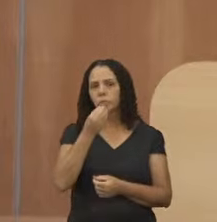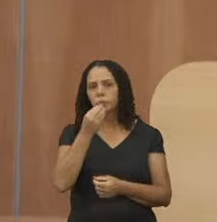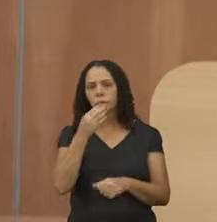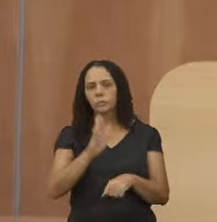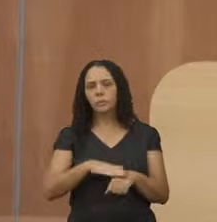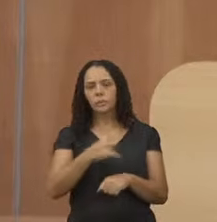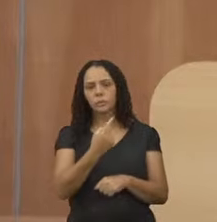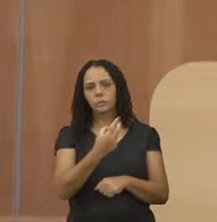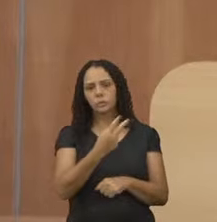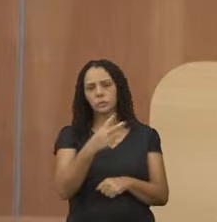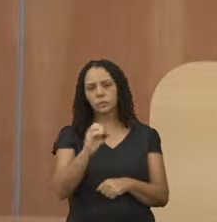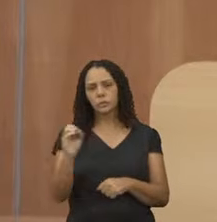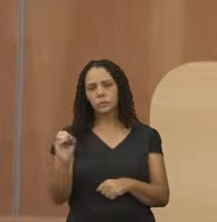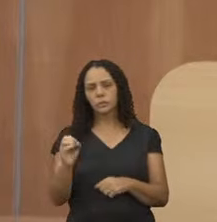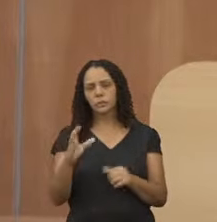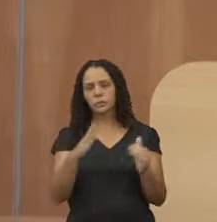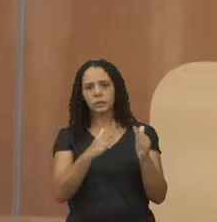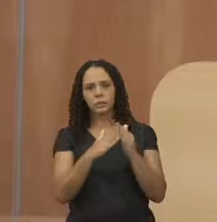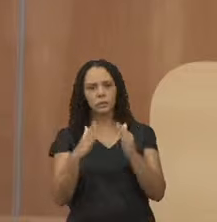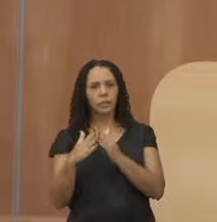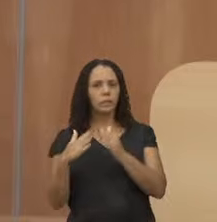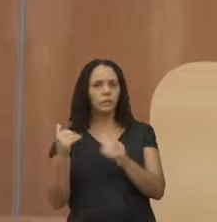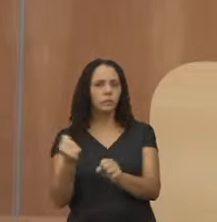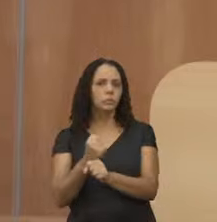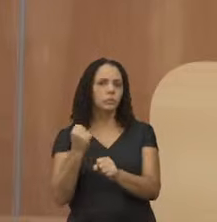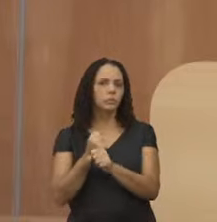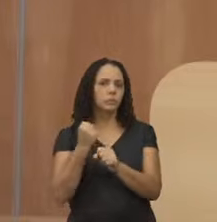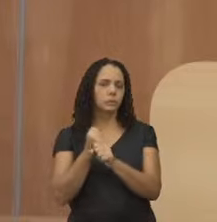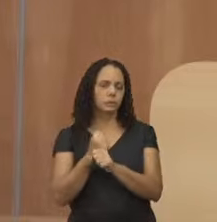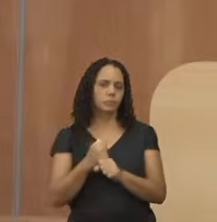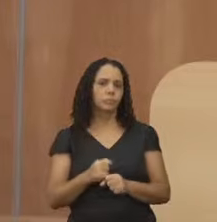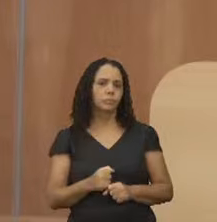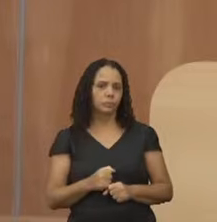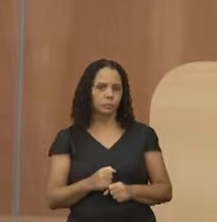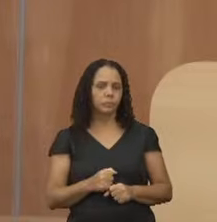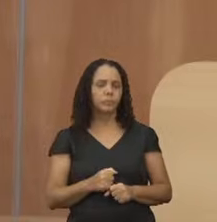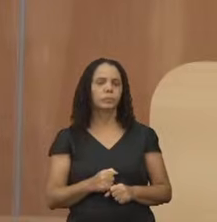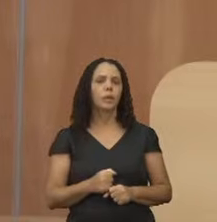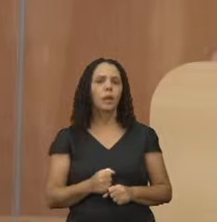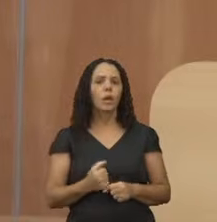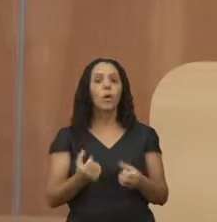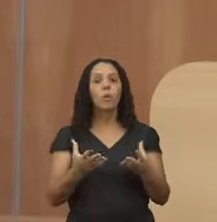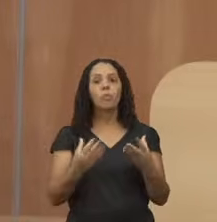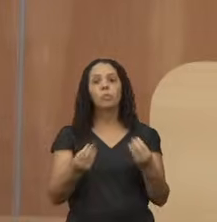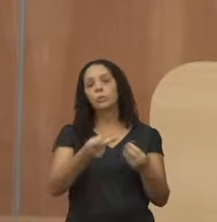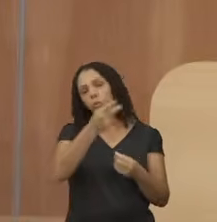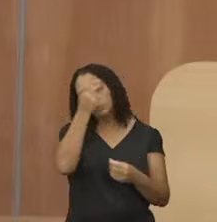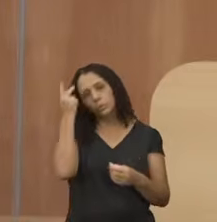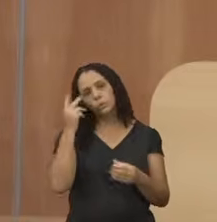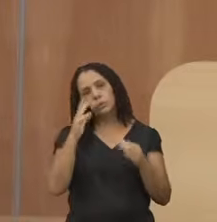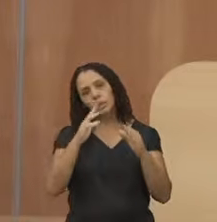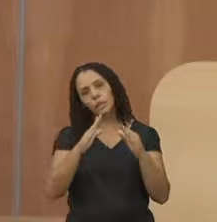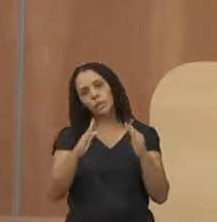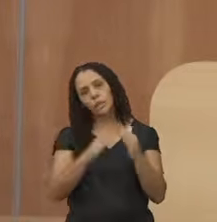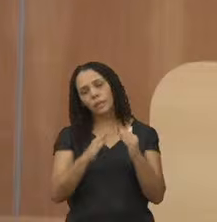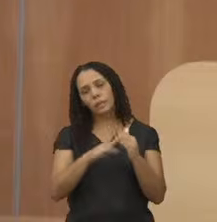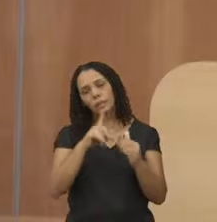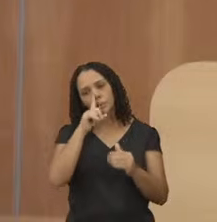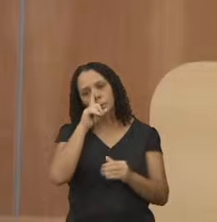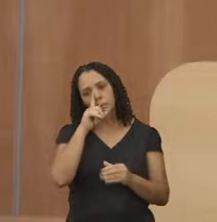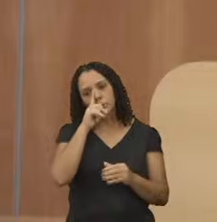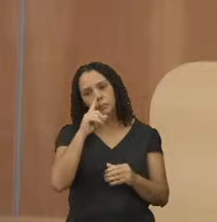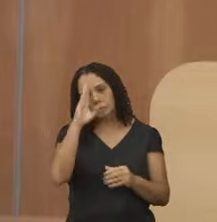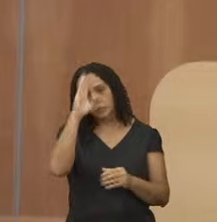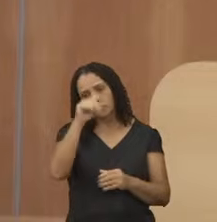de 1.200 unidades construída com Minha Casa Minha Vida, tirando muita gente de área de risco, inclusive lá onde o Valmir mora, lá perto,